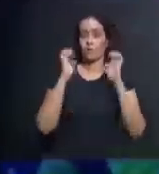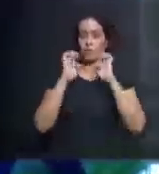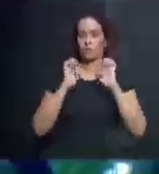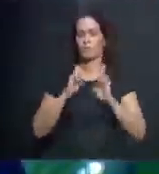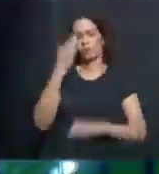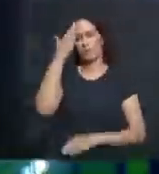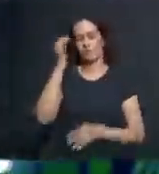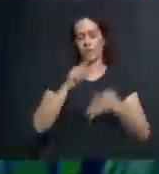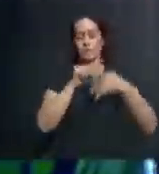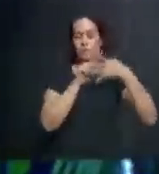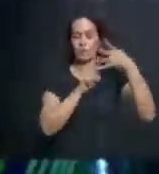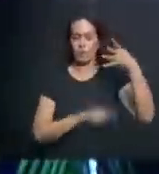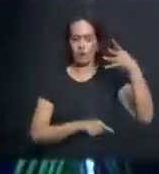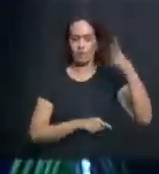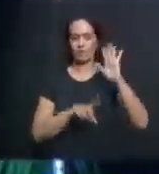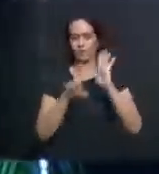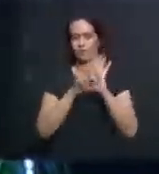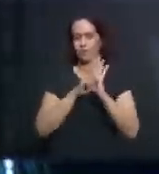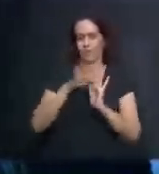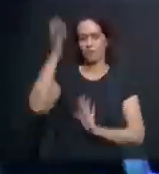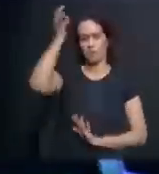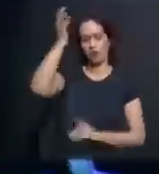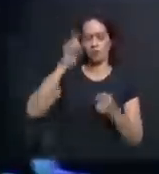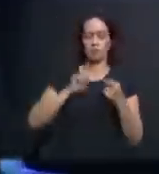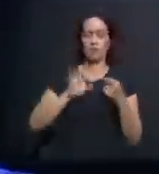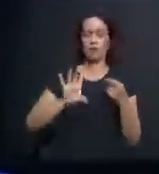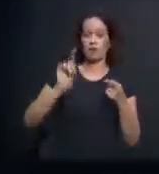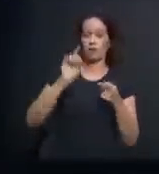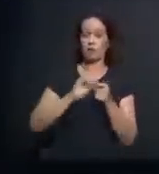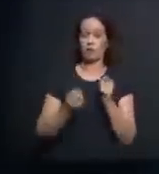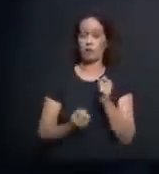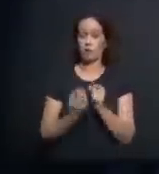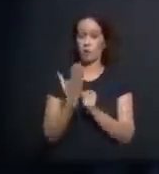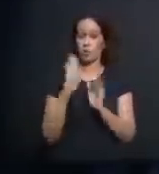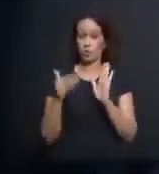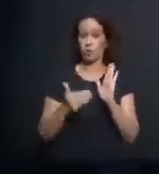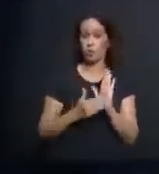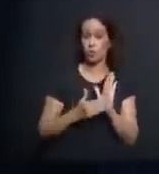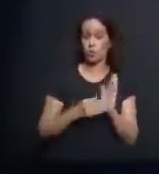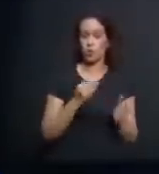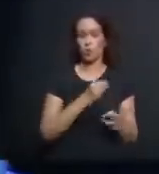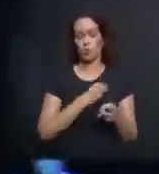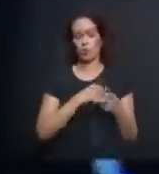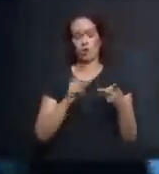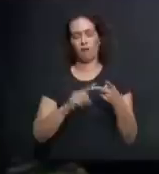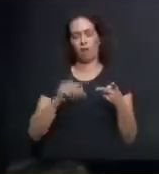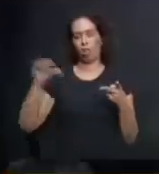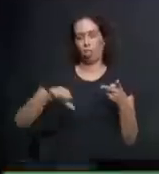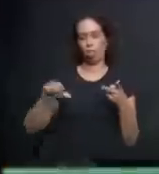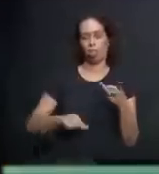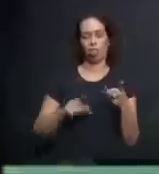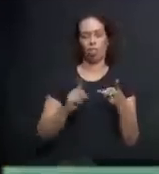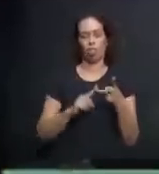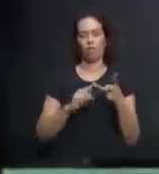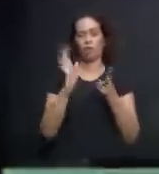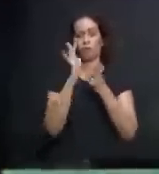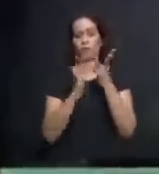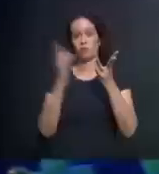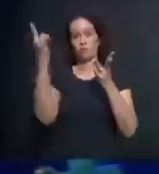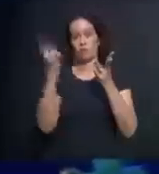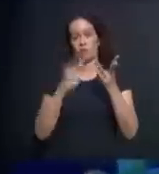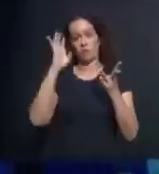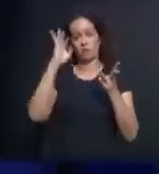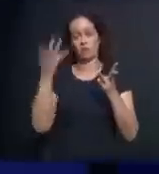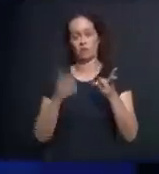leis espirituais. Deus criou tudo, mas o pecado ferrou tudo. Mas Deus mandou Jesus para resolver a treta.